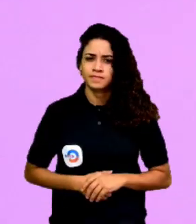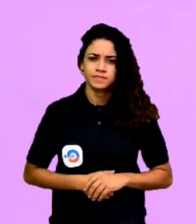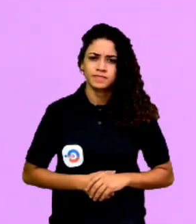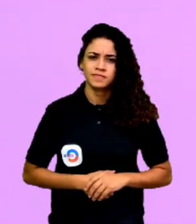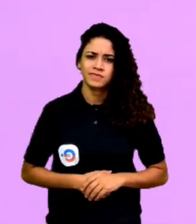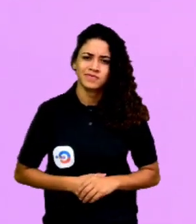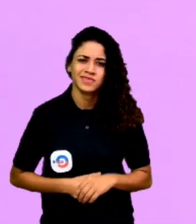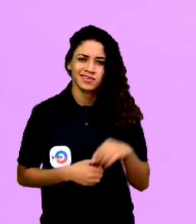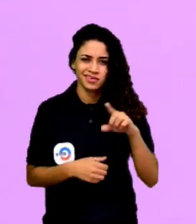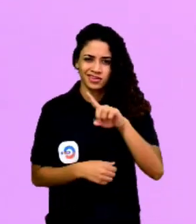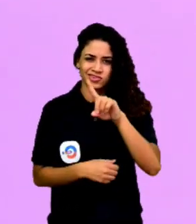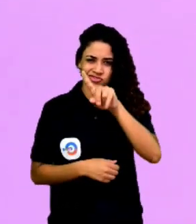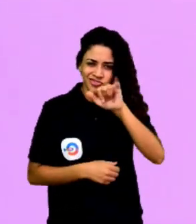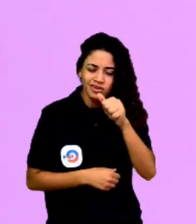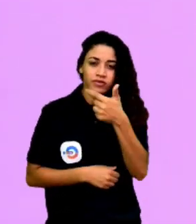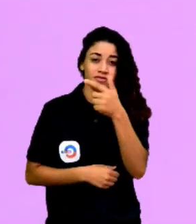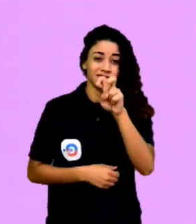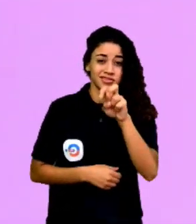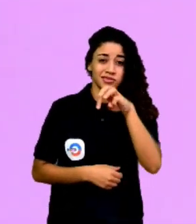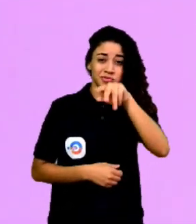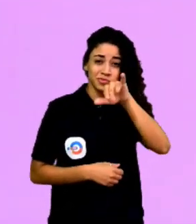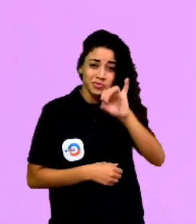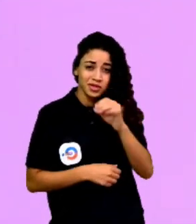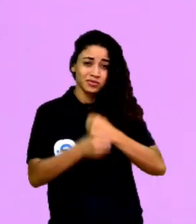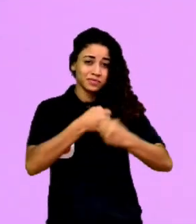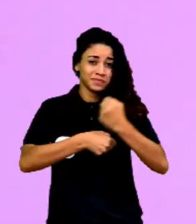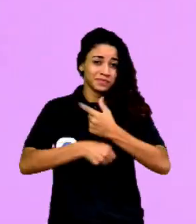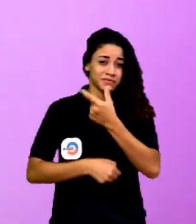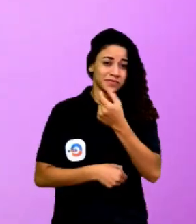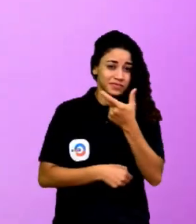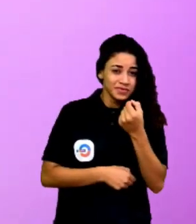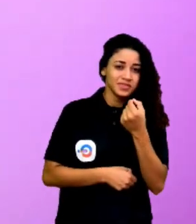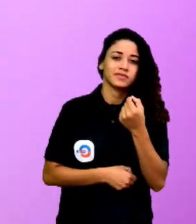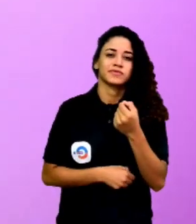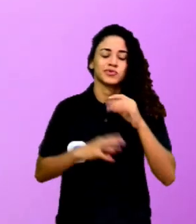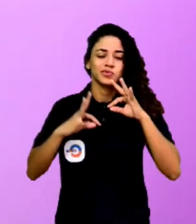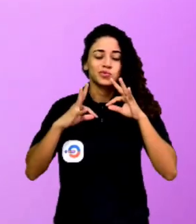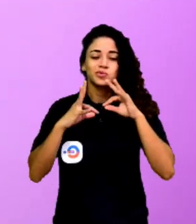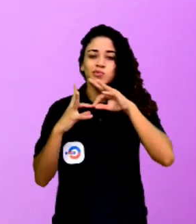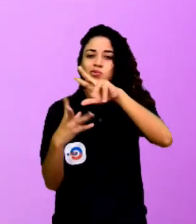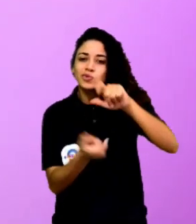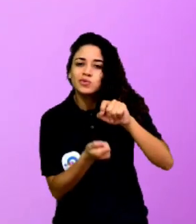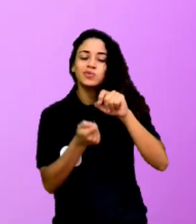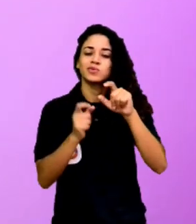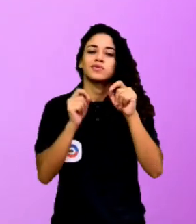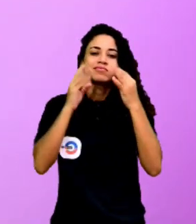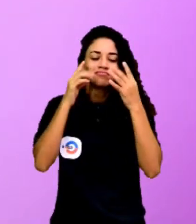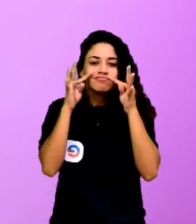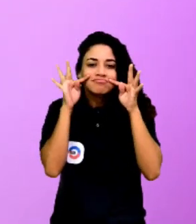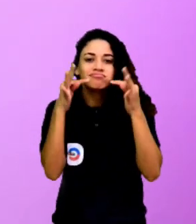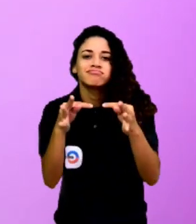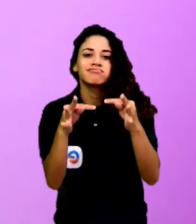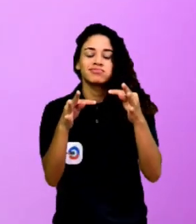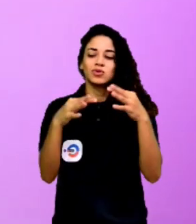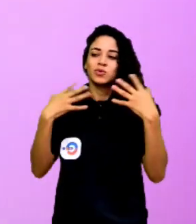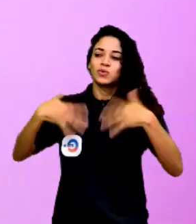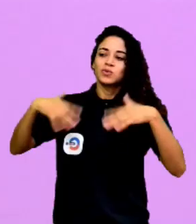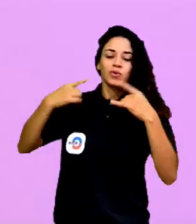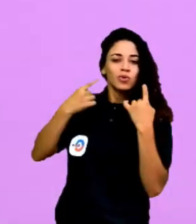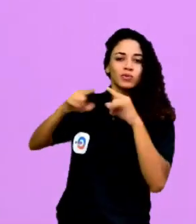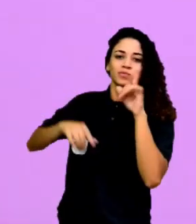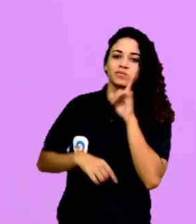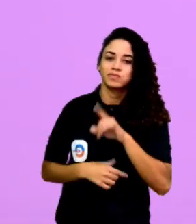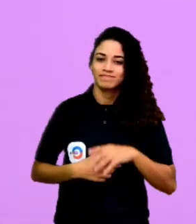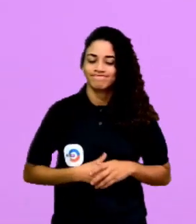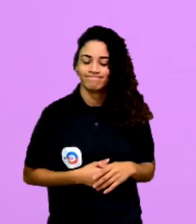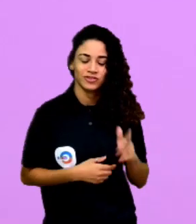Desde aquele 25 de maio de 2020, o mundo inteiro testemunhou uma onda gigantesca de indignação nos Estados Unidos. Eu